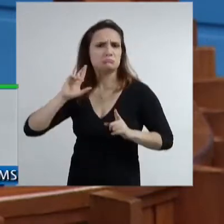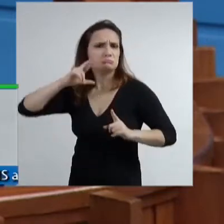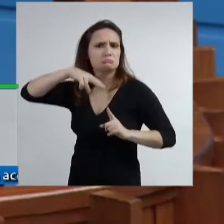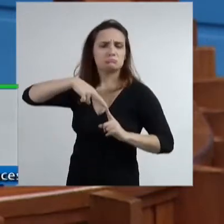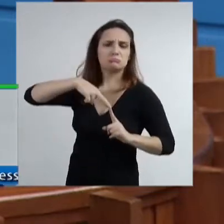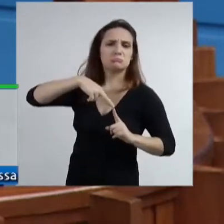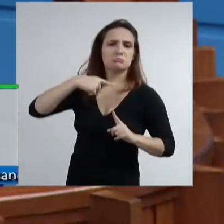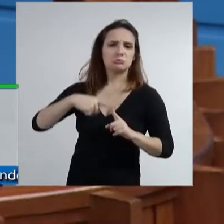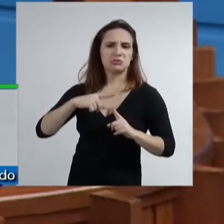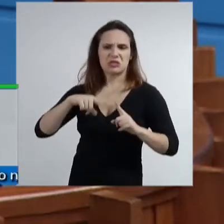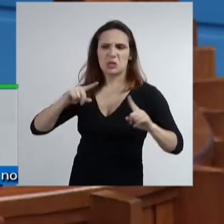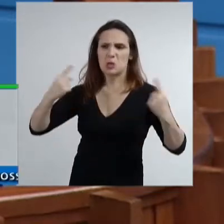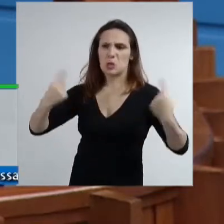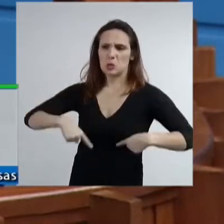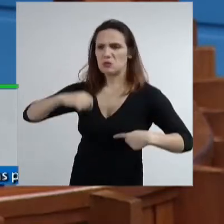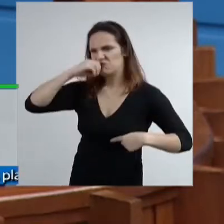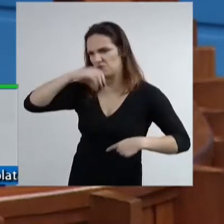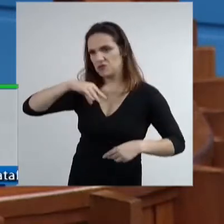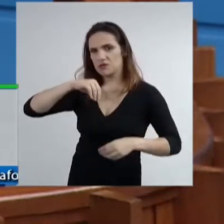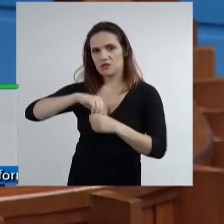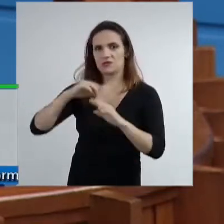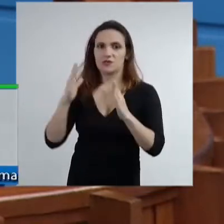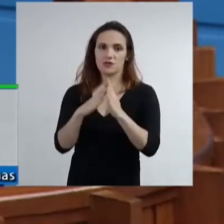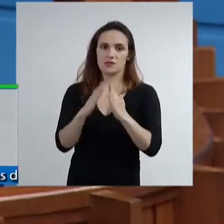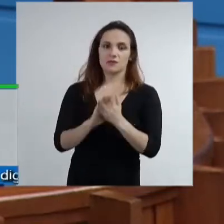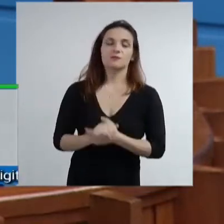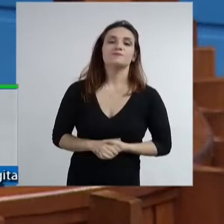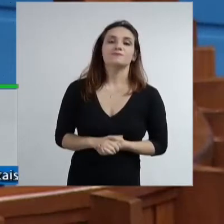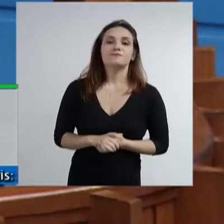violência doméstica,